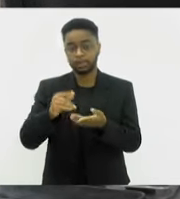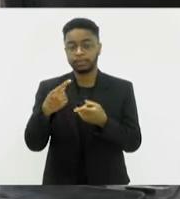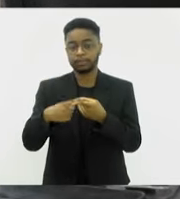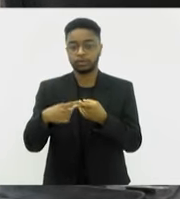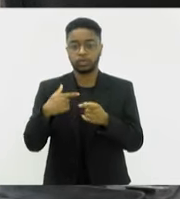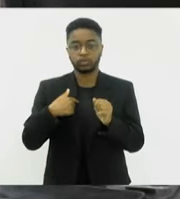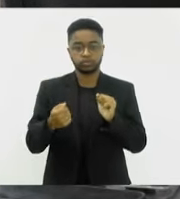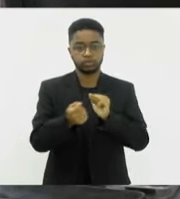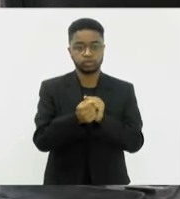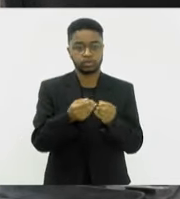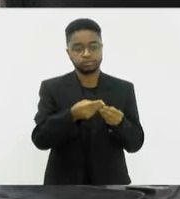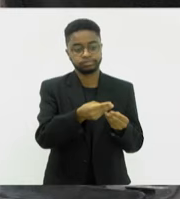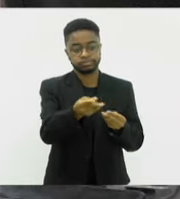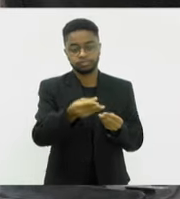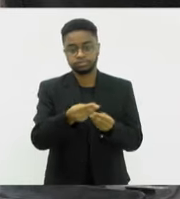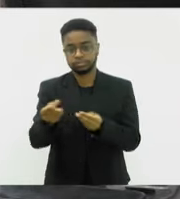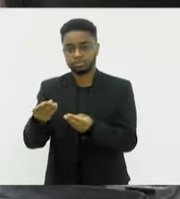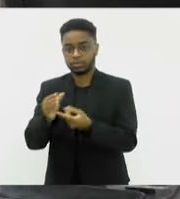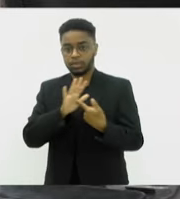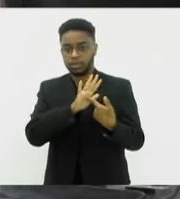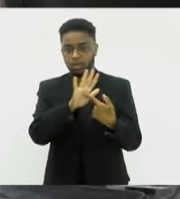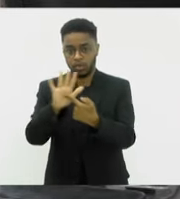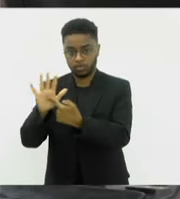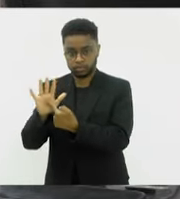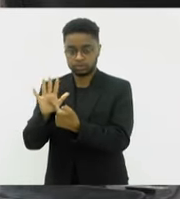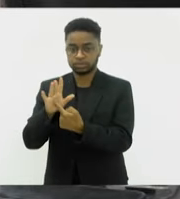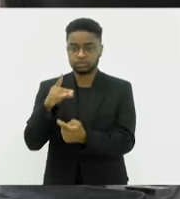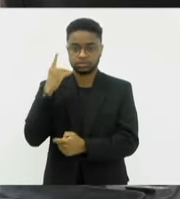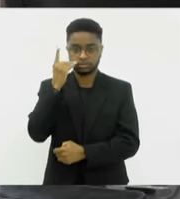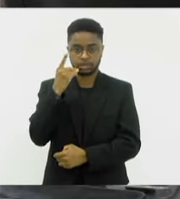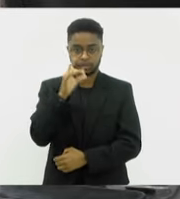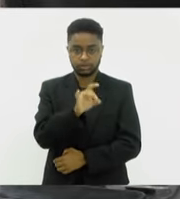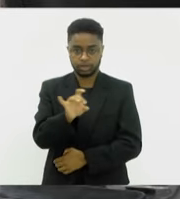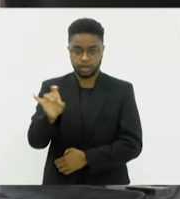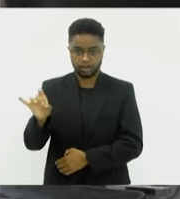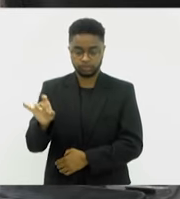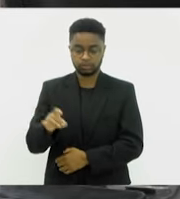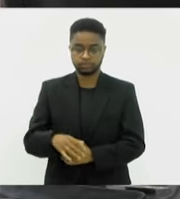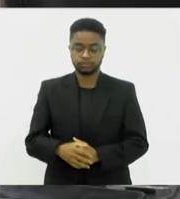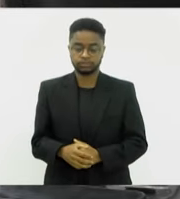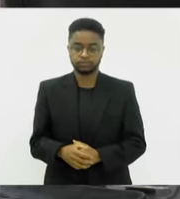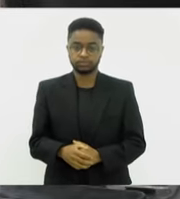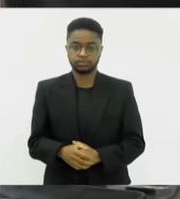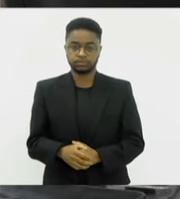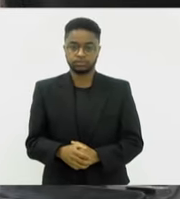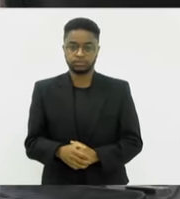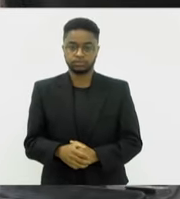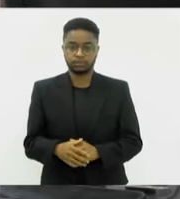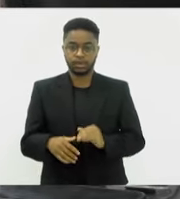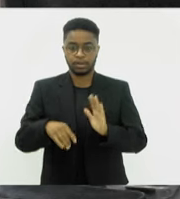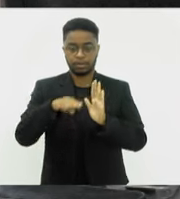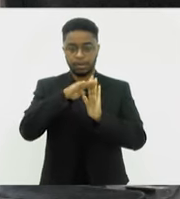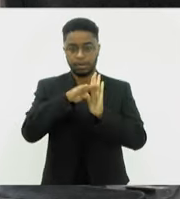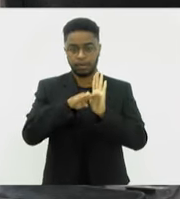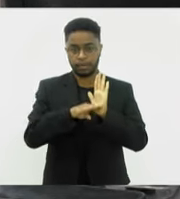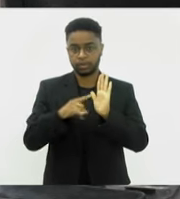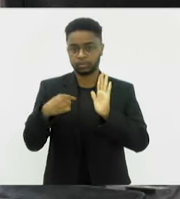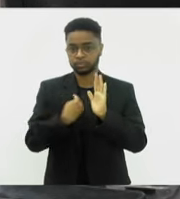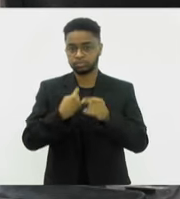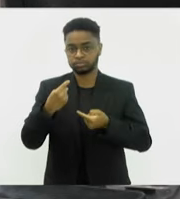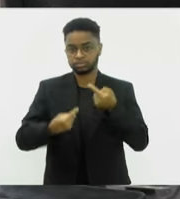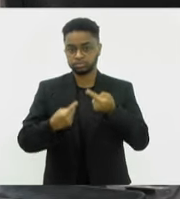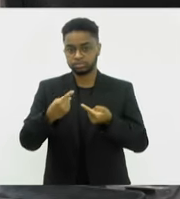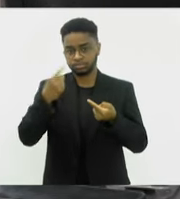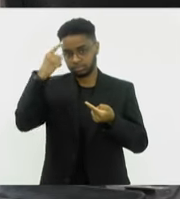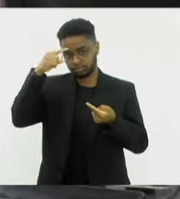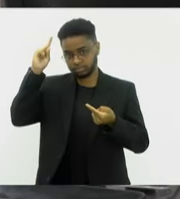pedir para passar também para cada deputado a representação nos termos que a gente discutiu aqui no final da sessão